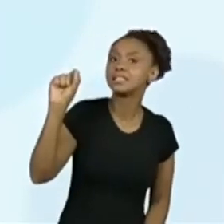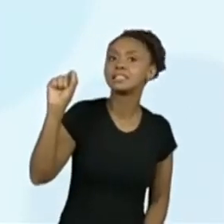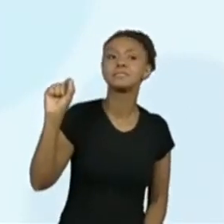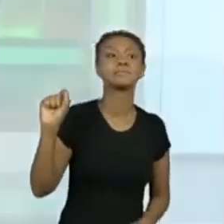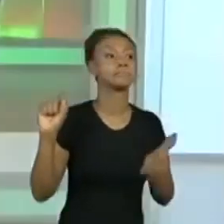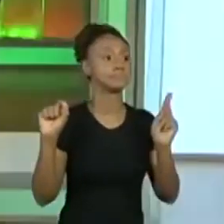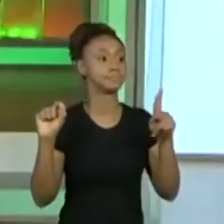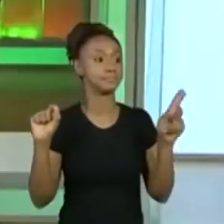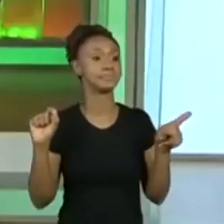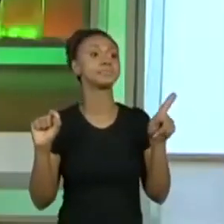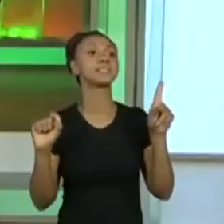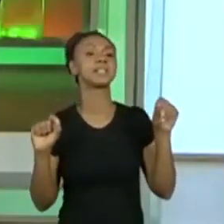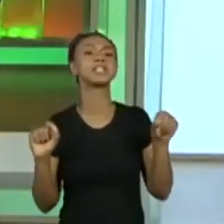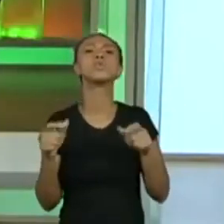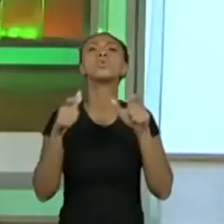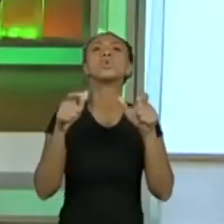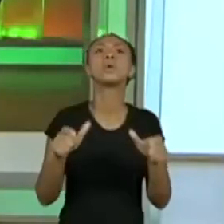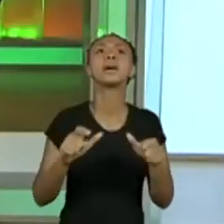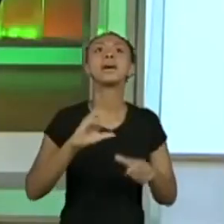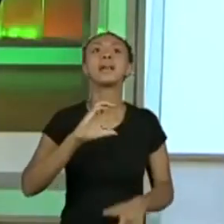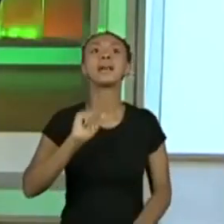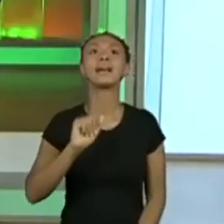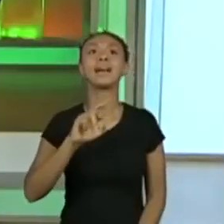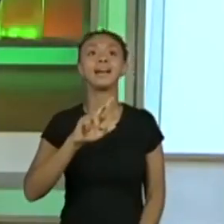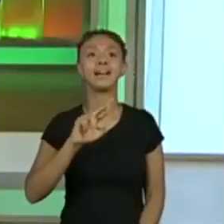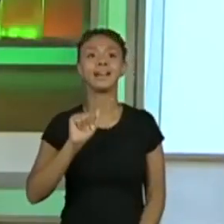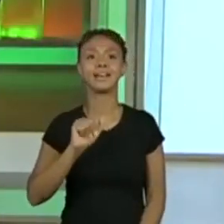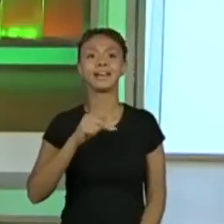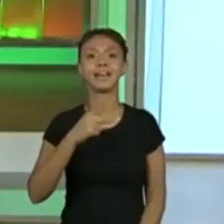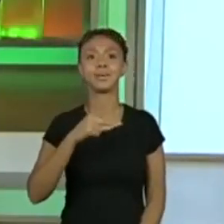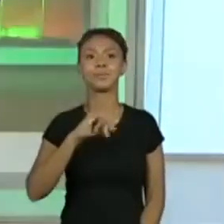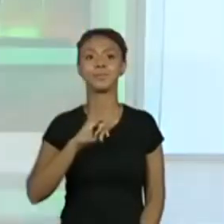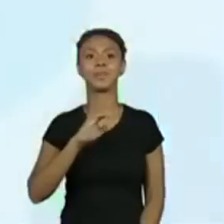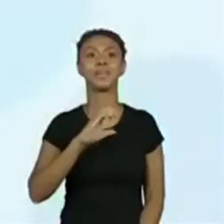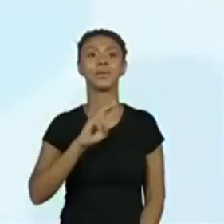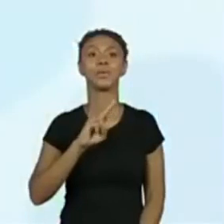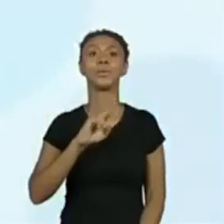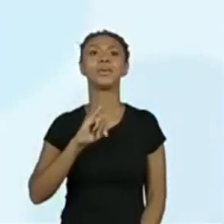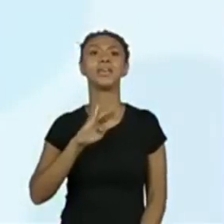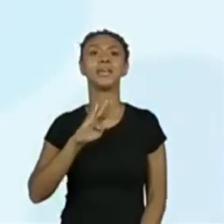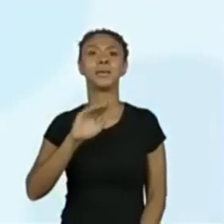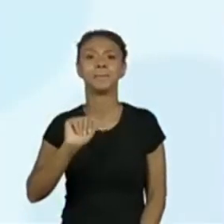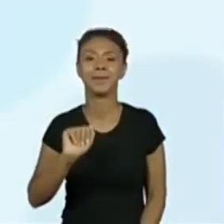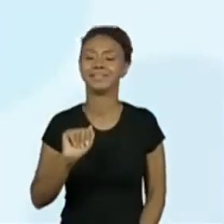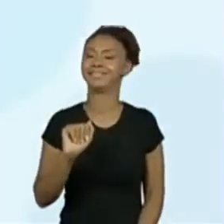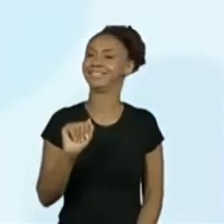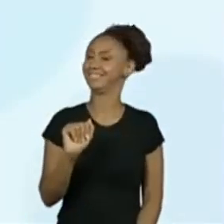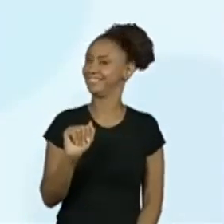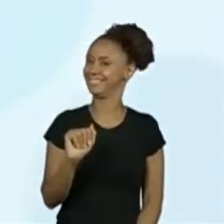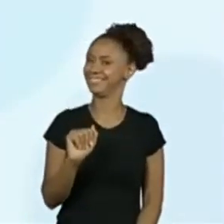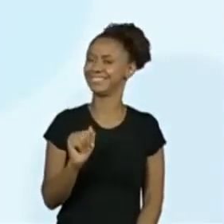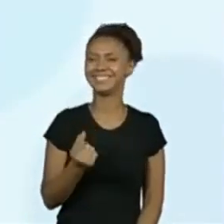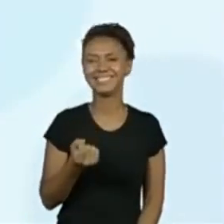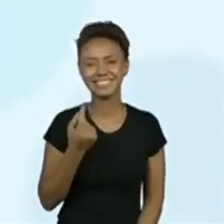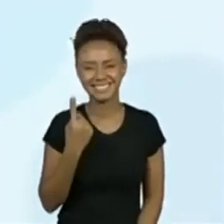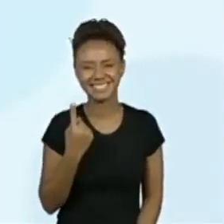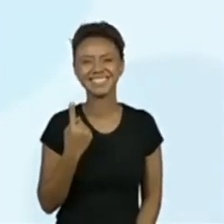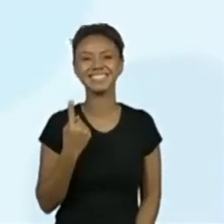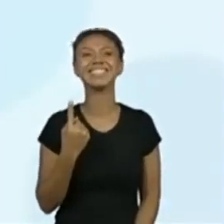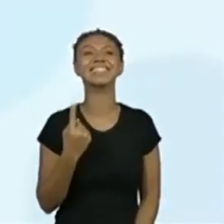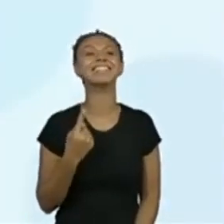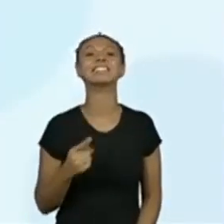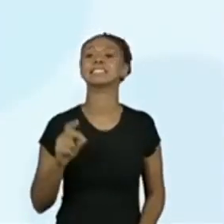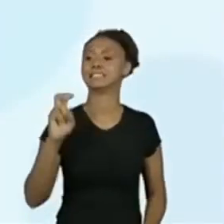professora marcou lugar. Carapicuíba. Eu também. Carapicuíba. Como? Por que será, né? 5